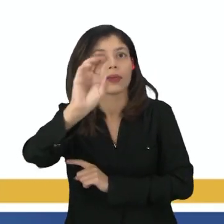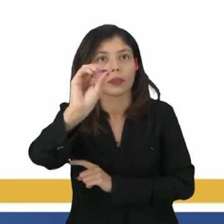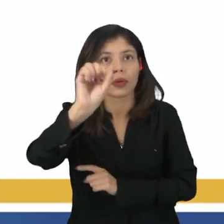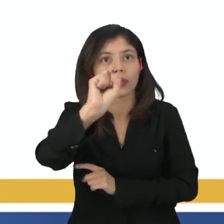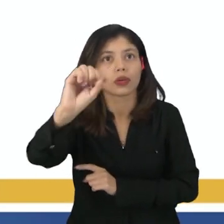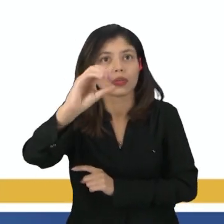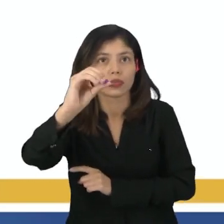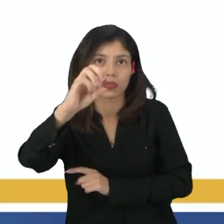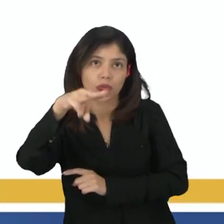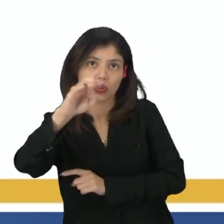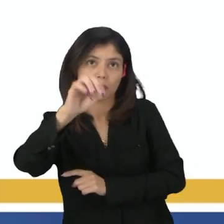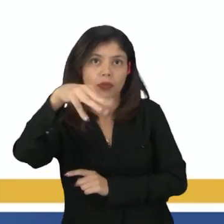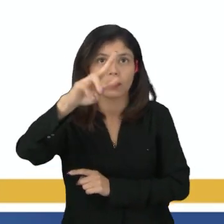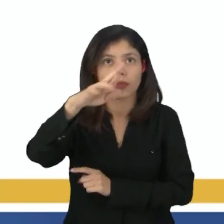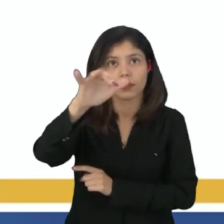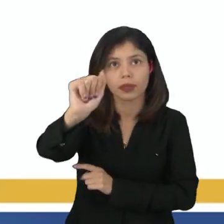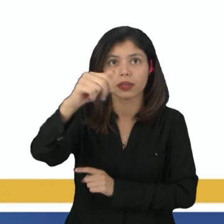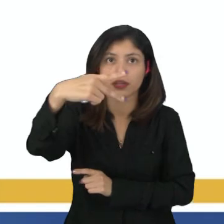em comum?